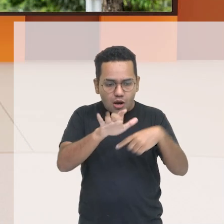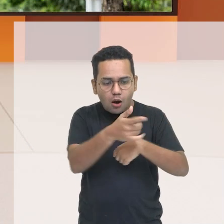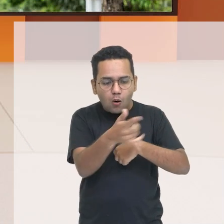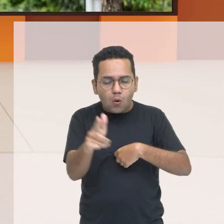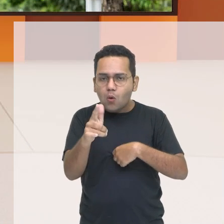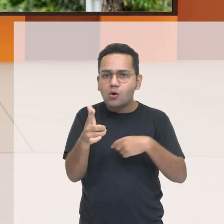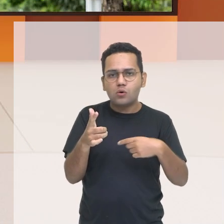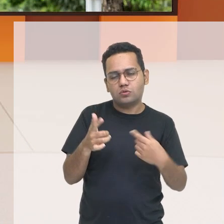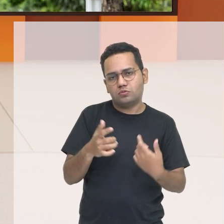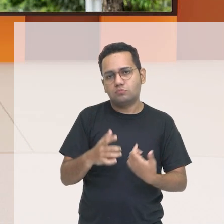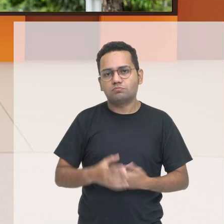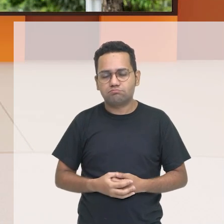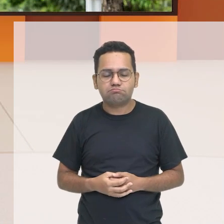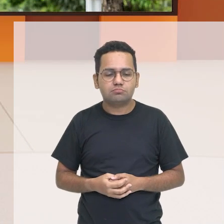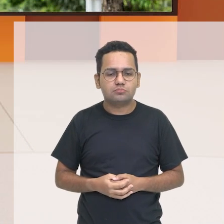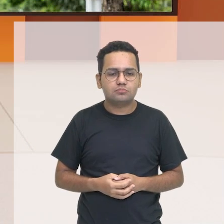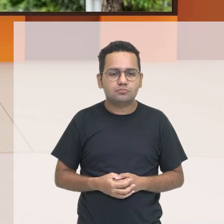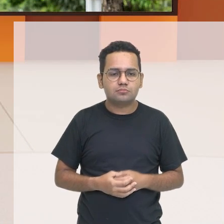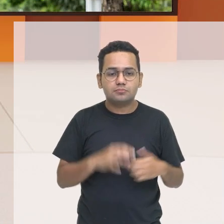sociais estabelecidas